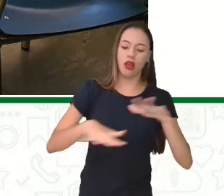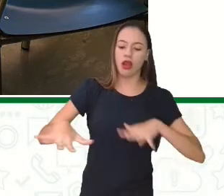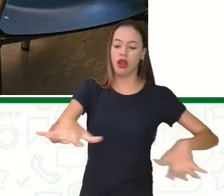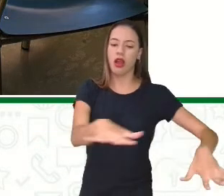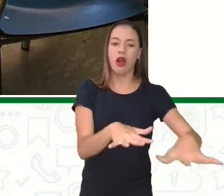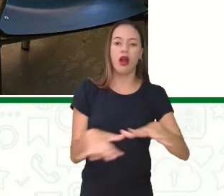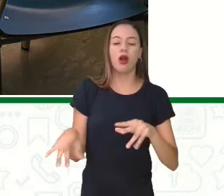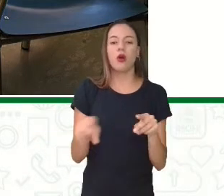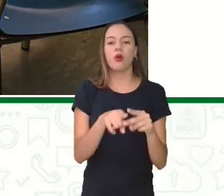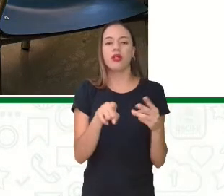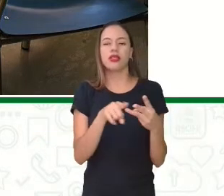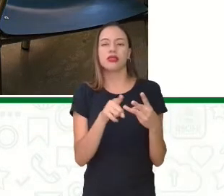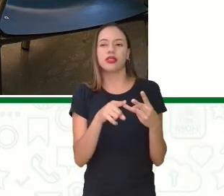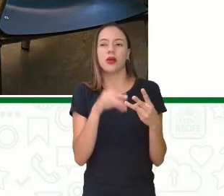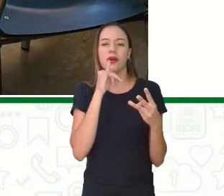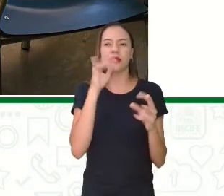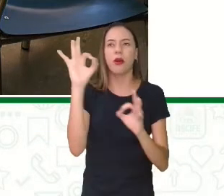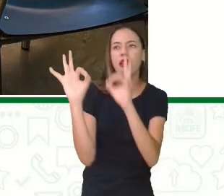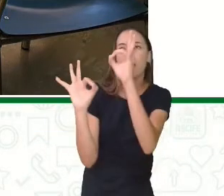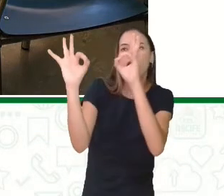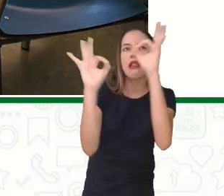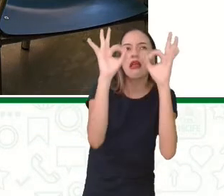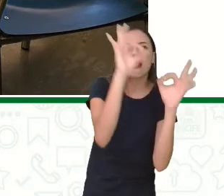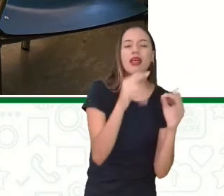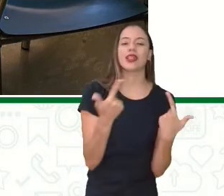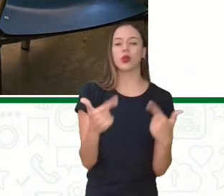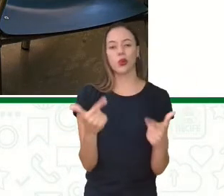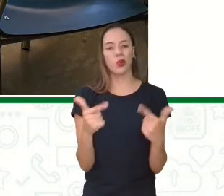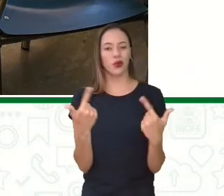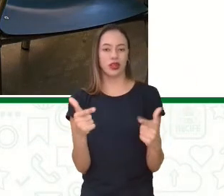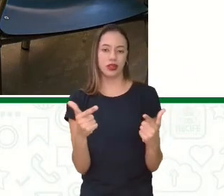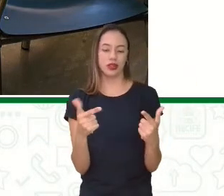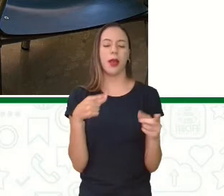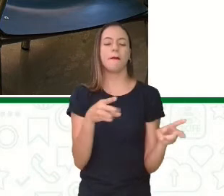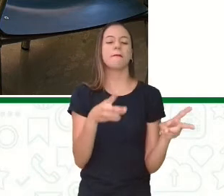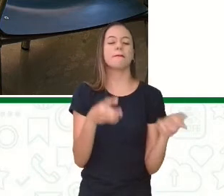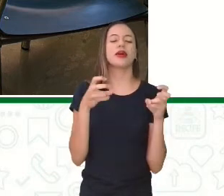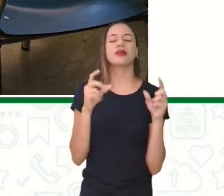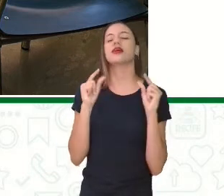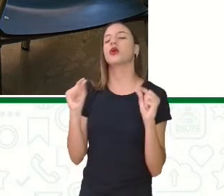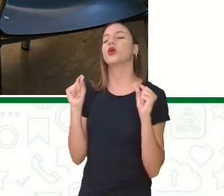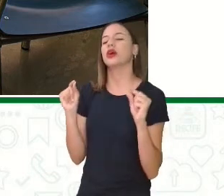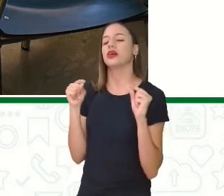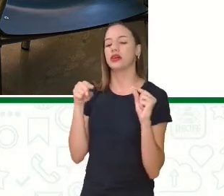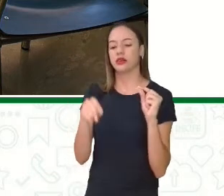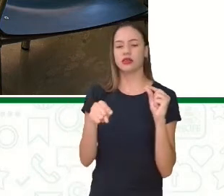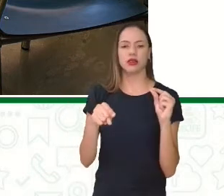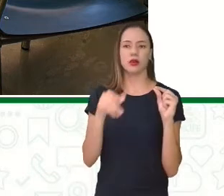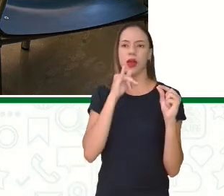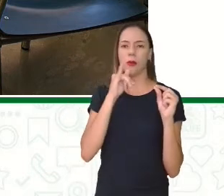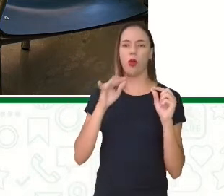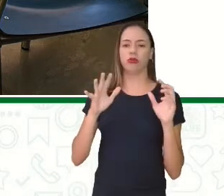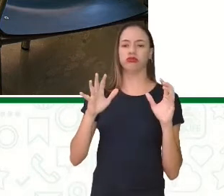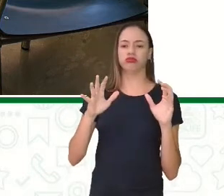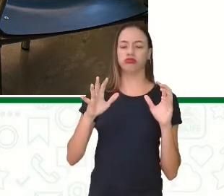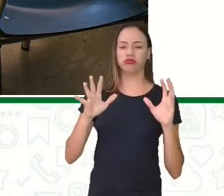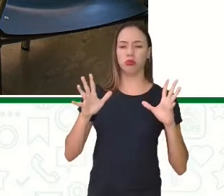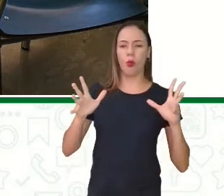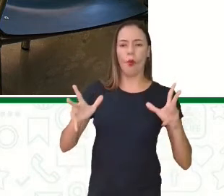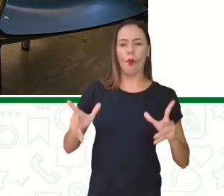poucos enfeites, com poucas, né? A gente vê que é uma coisa clean, vamos dizer assim,